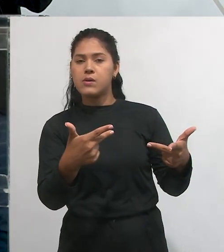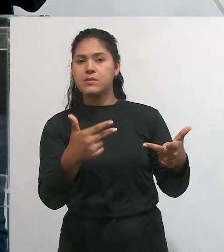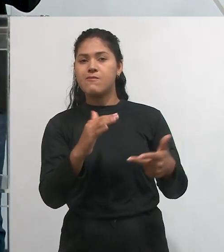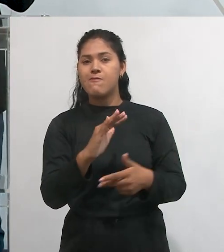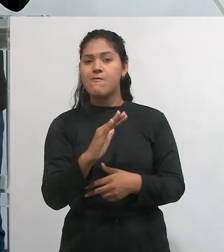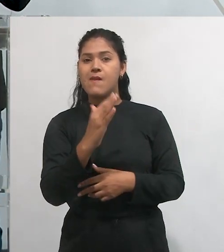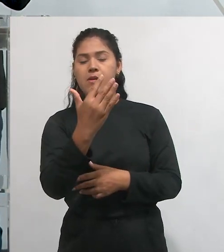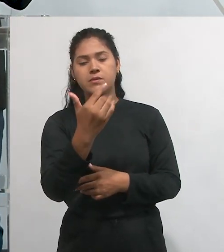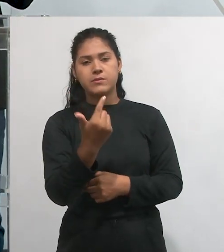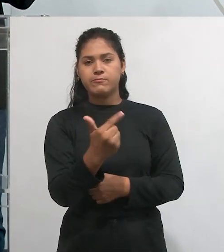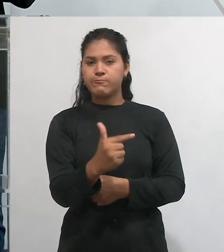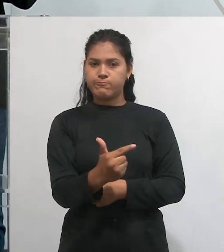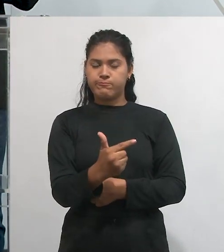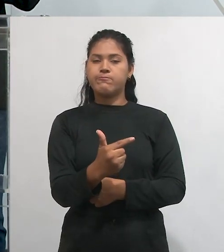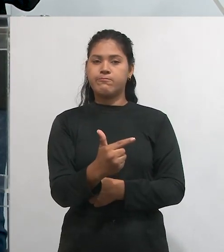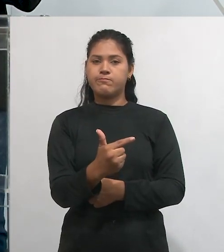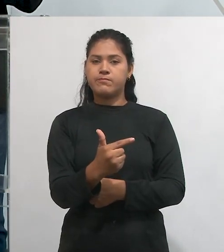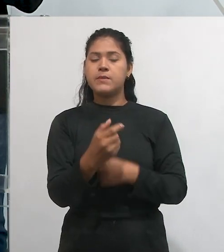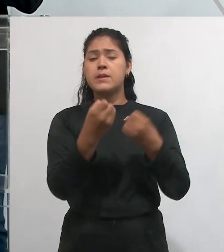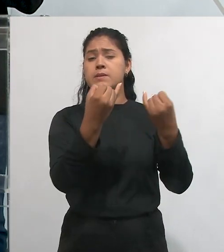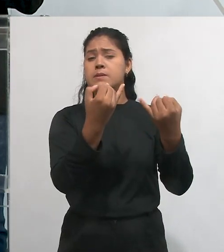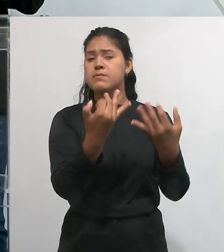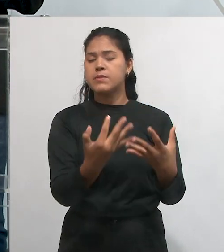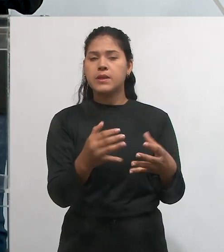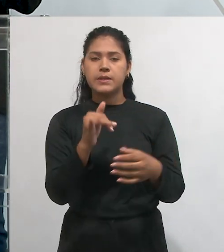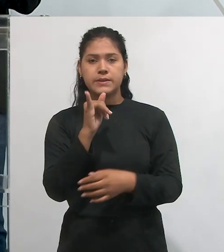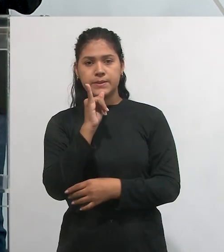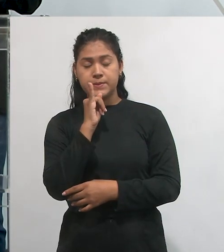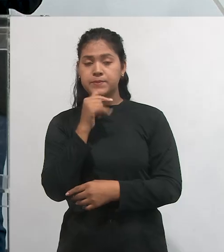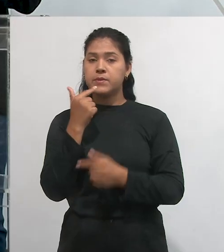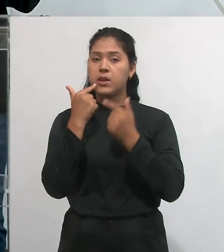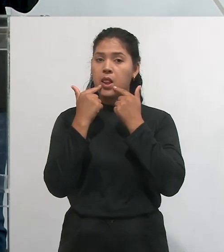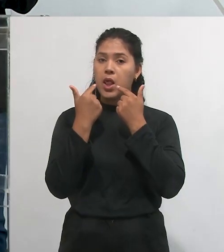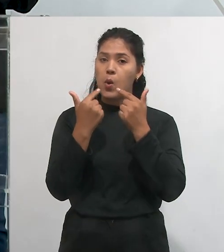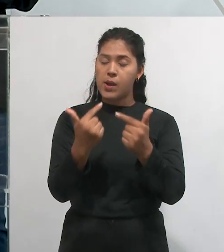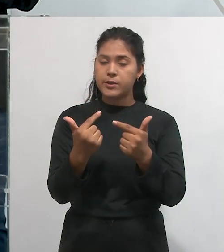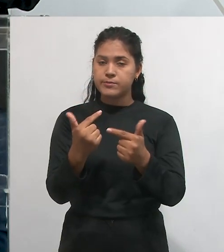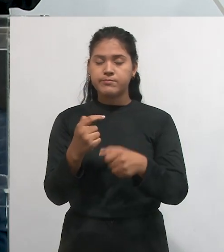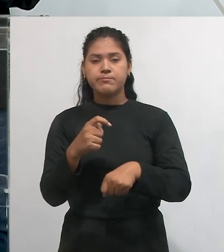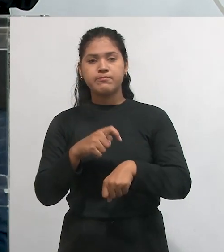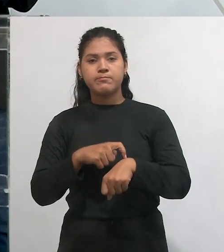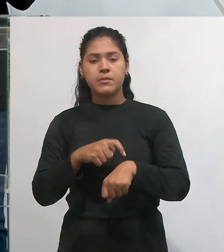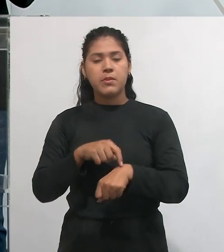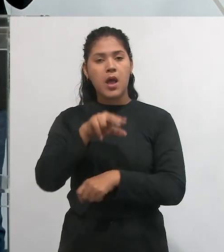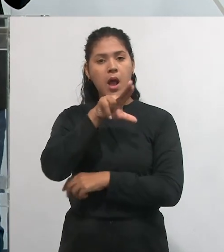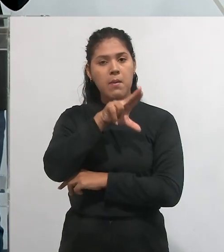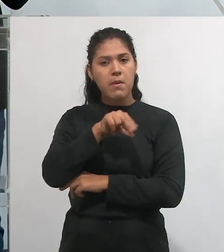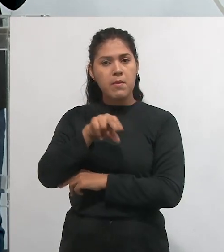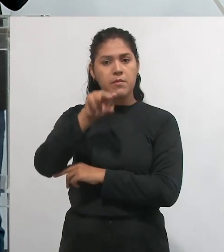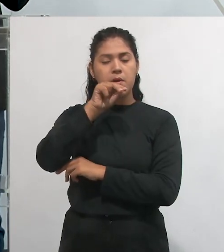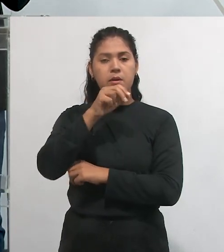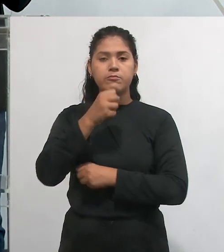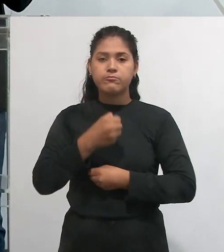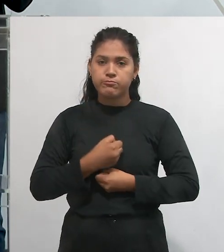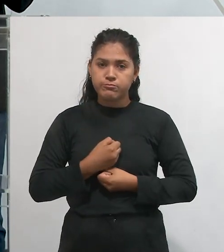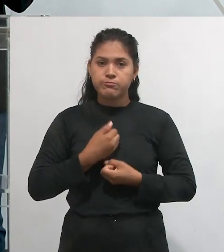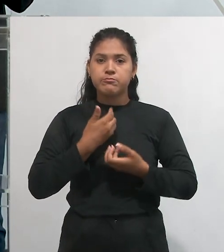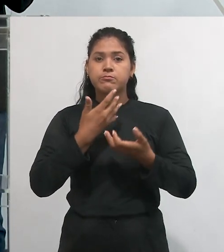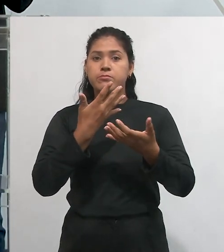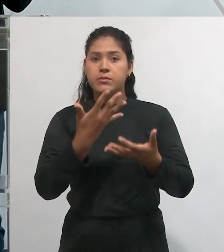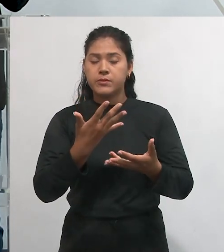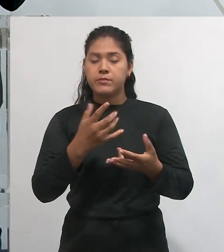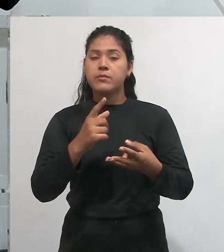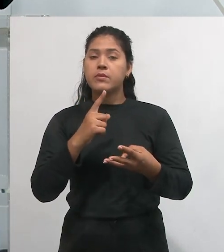que na linguagem, em tudo que nós nos expressamos, há três